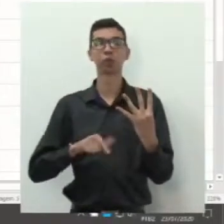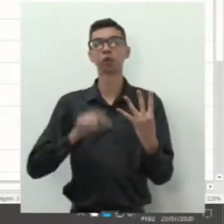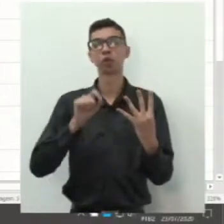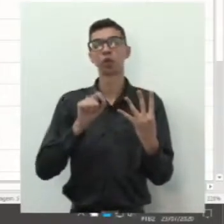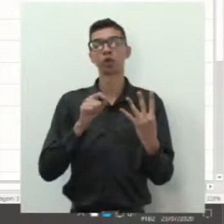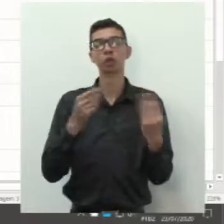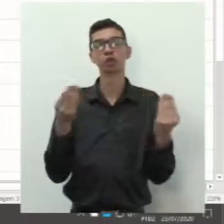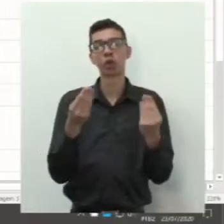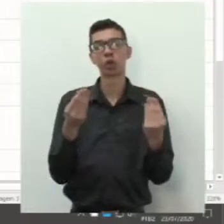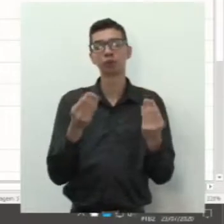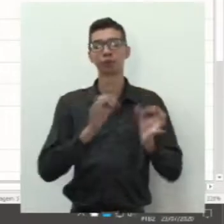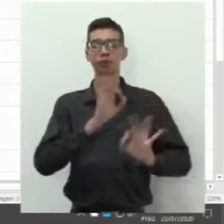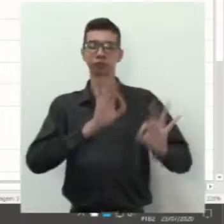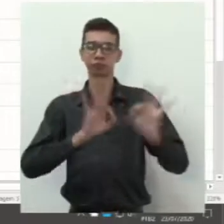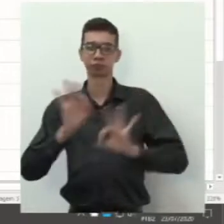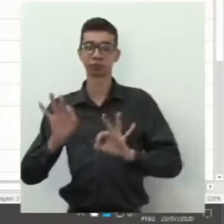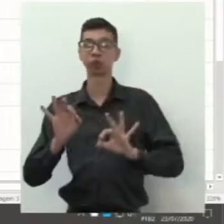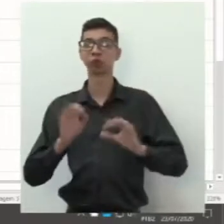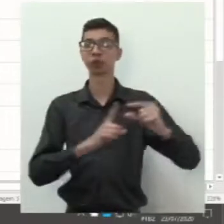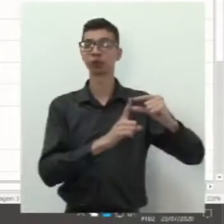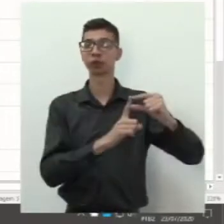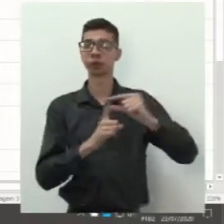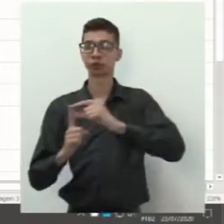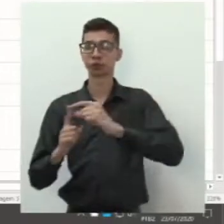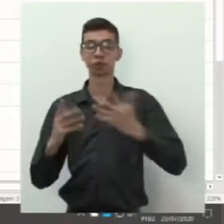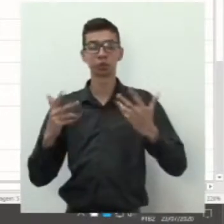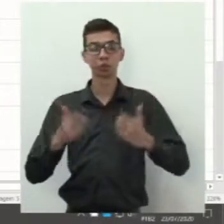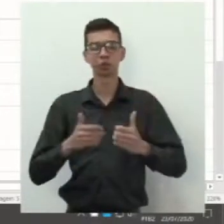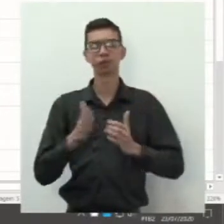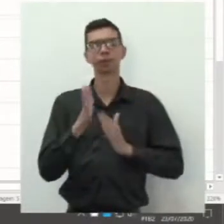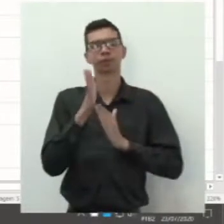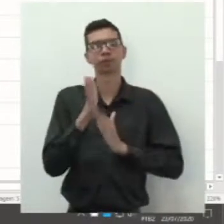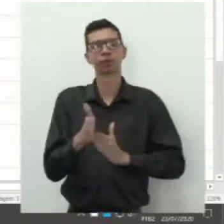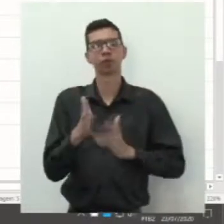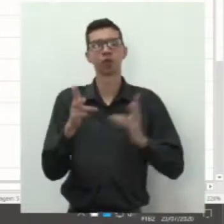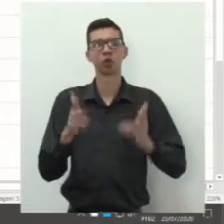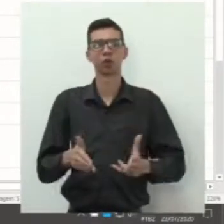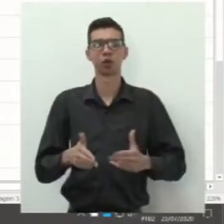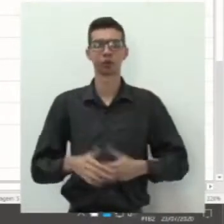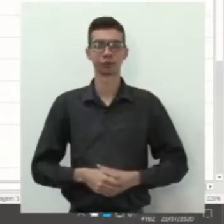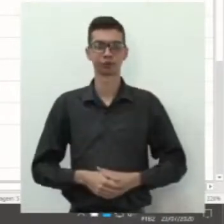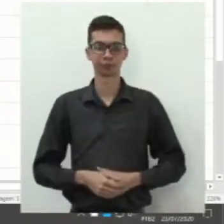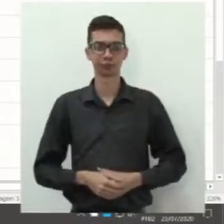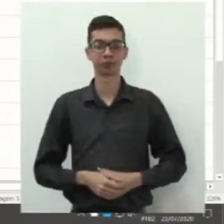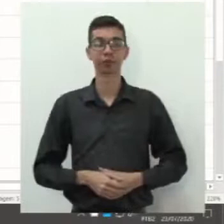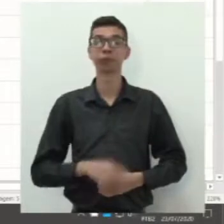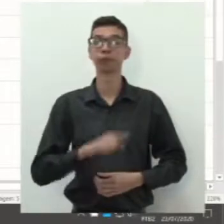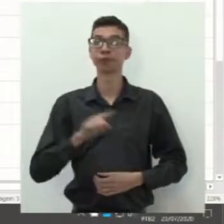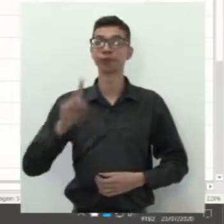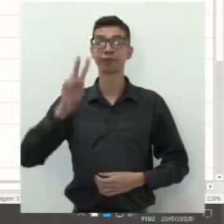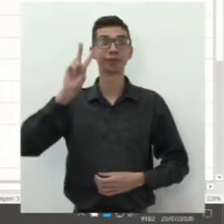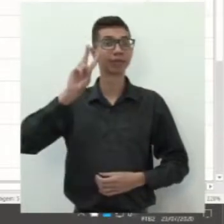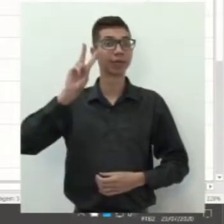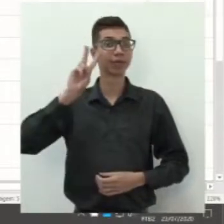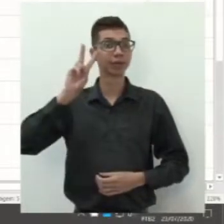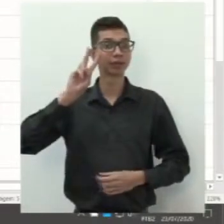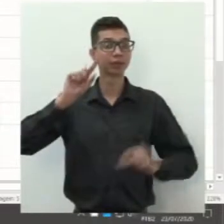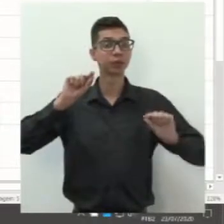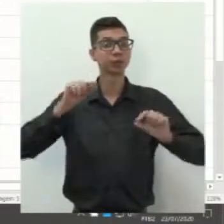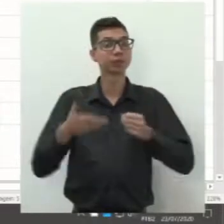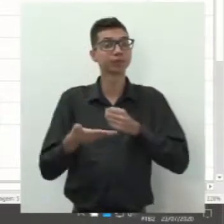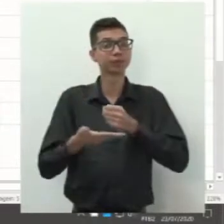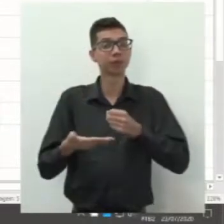as células vão seguir essa opção que a gente está colocando, tá? Então, lembrando, o princípio básico é,